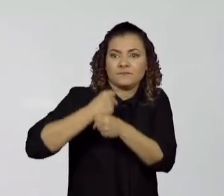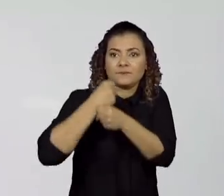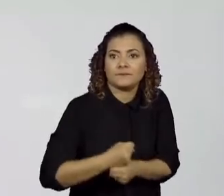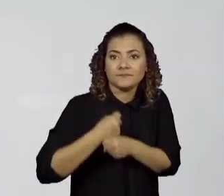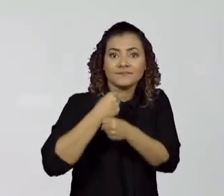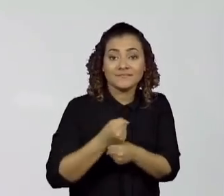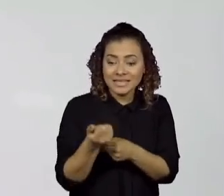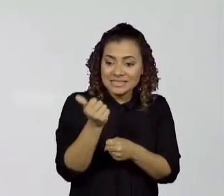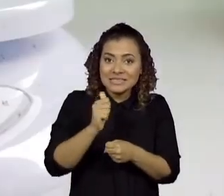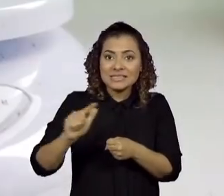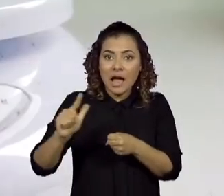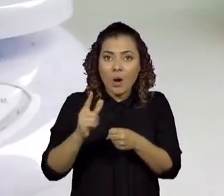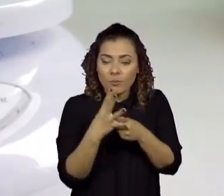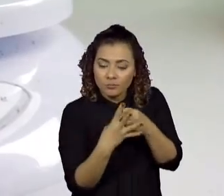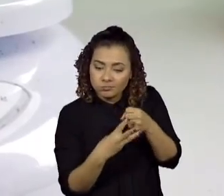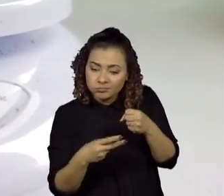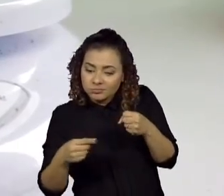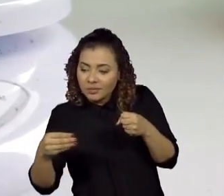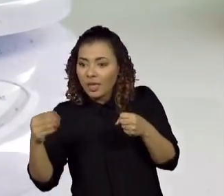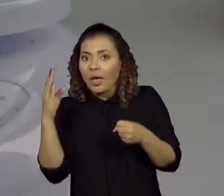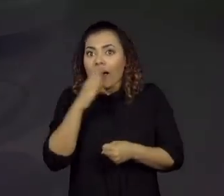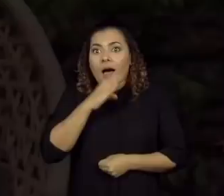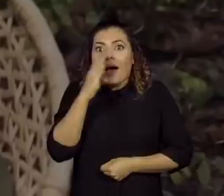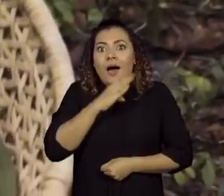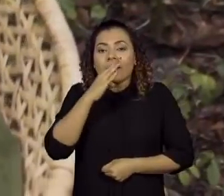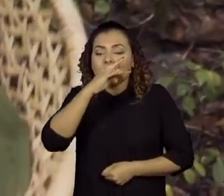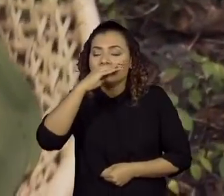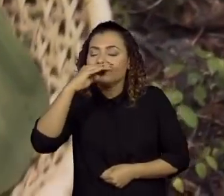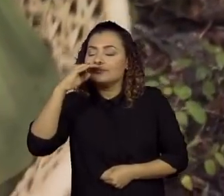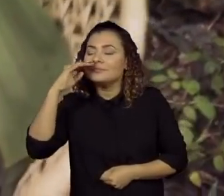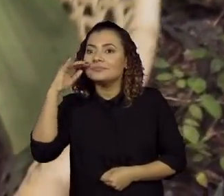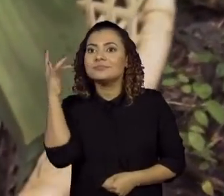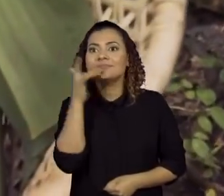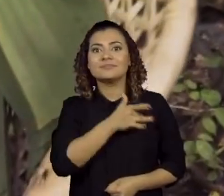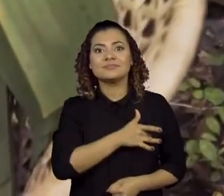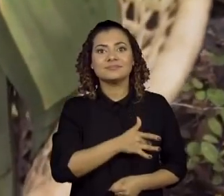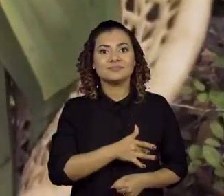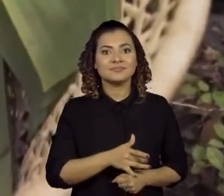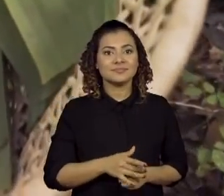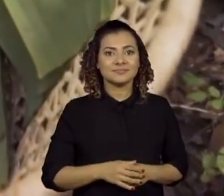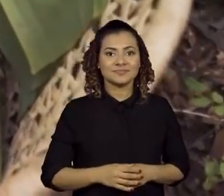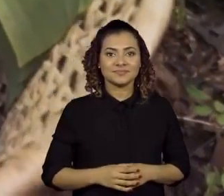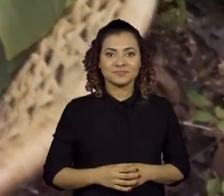a jiquitaia, picante e aromática.